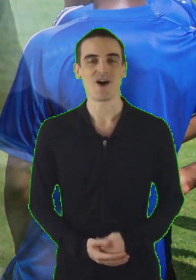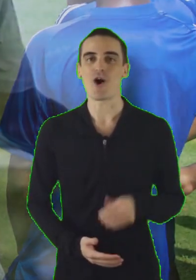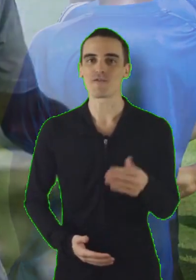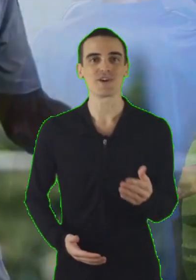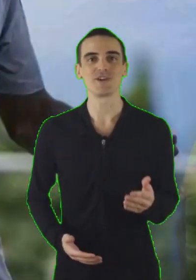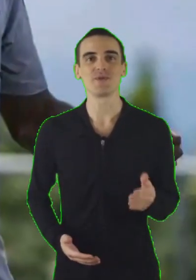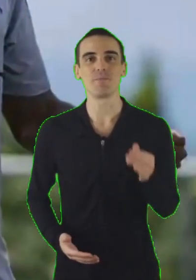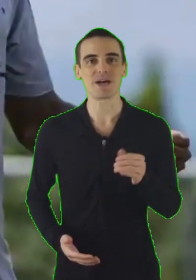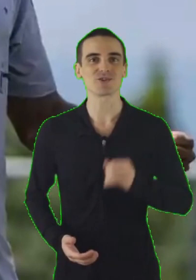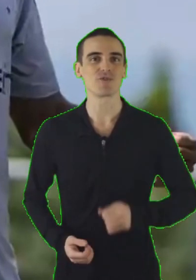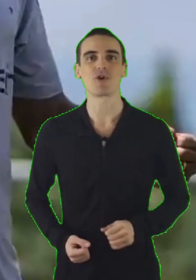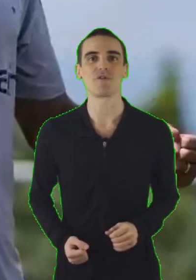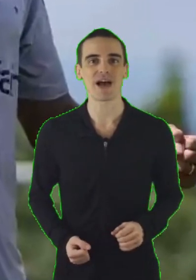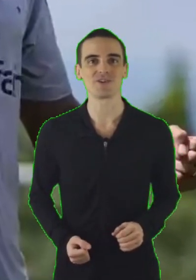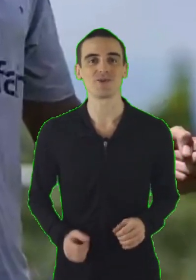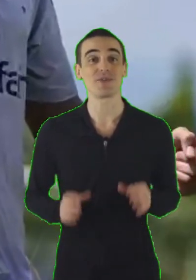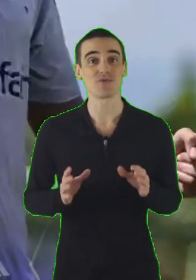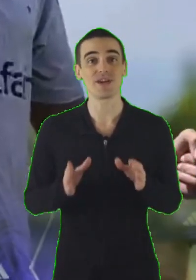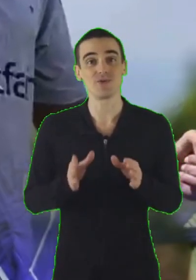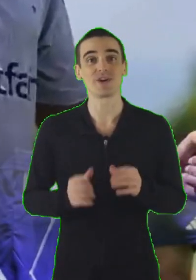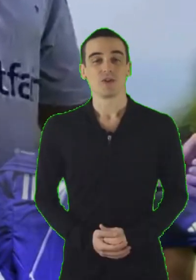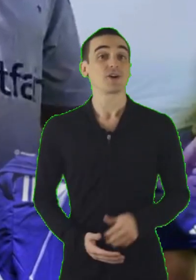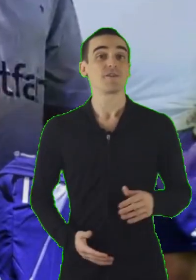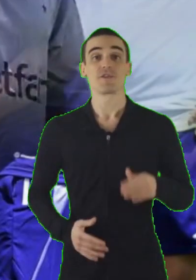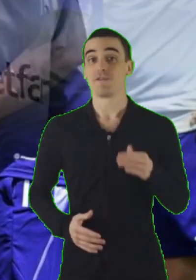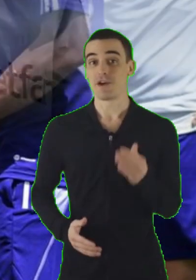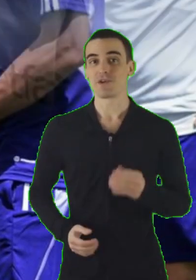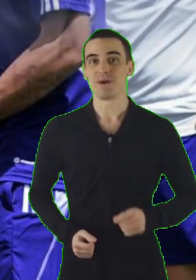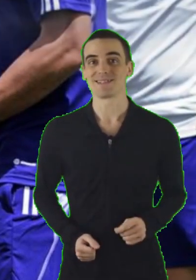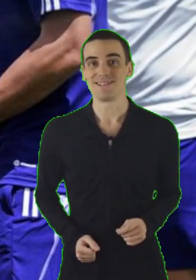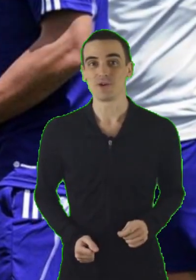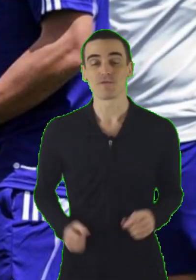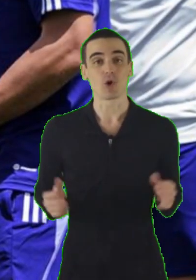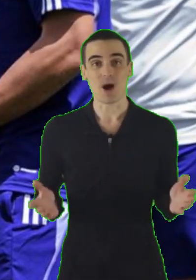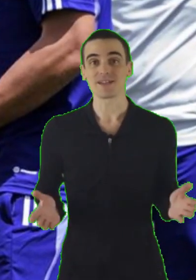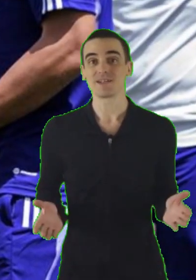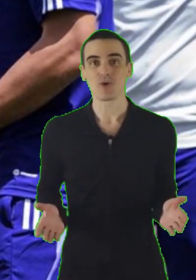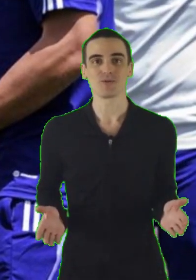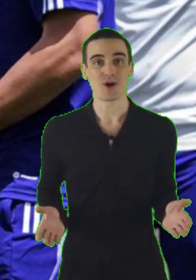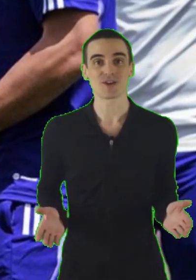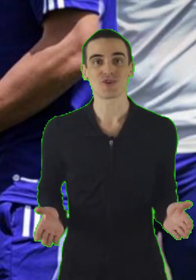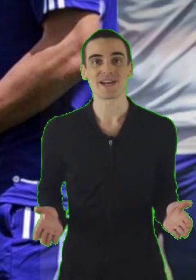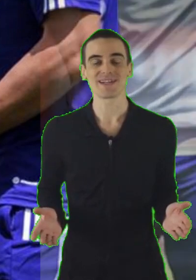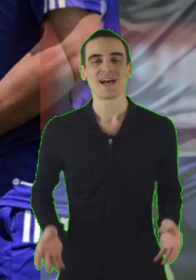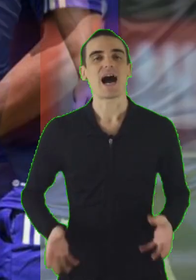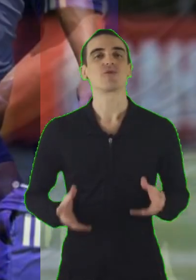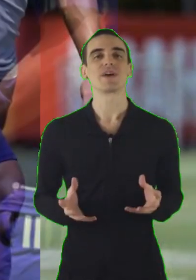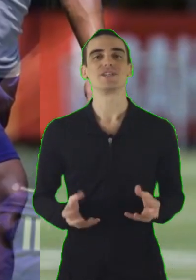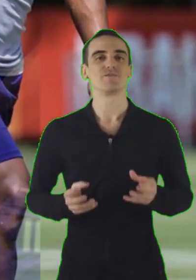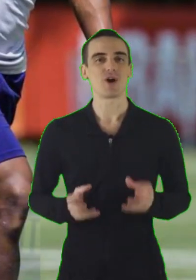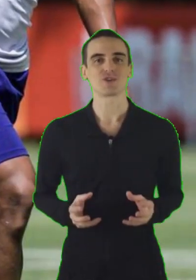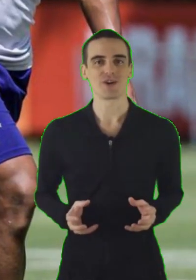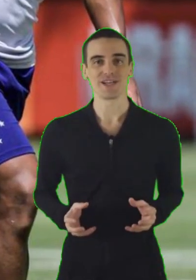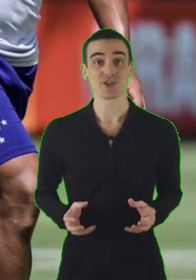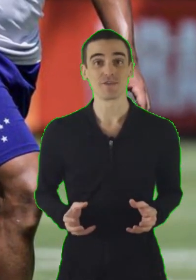milionária da Arábia Saudita, o jogador tem futuro indefinido. Segundo o clube, o atacante fica fora porque está realizando trabalhos específicos